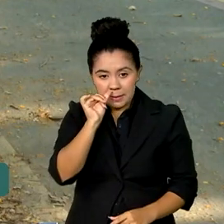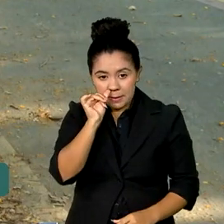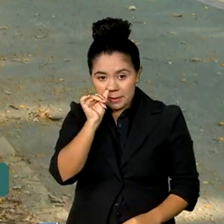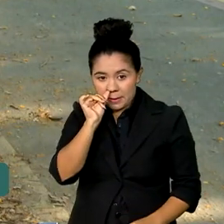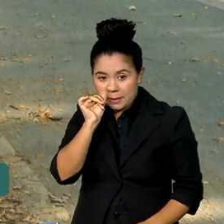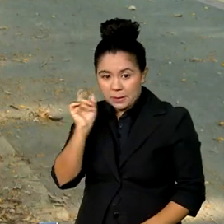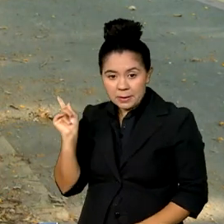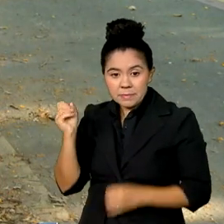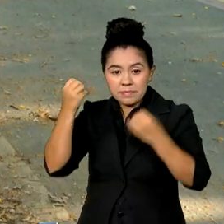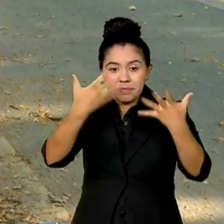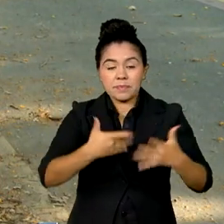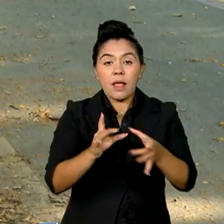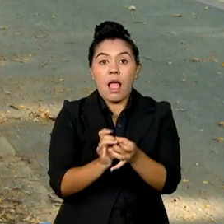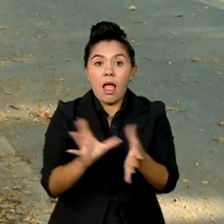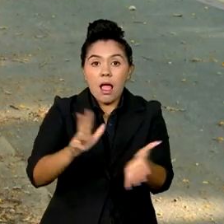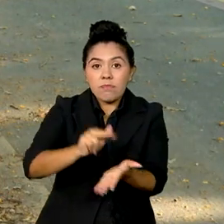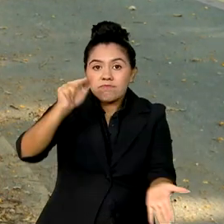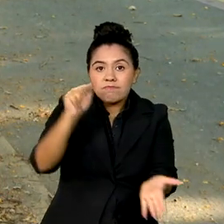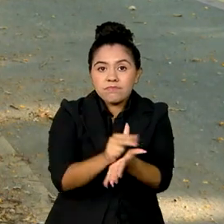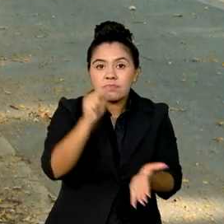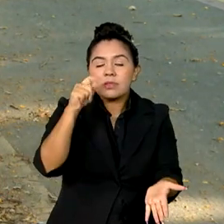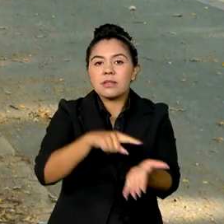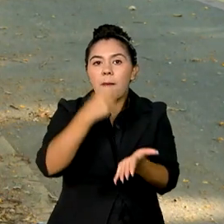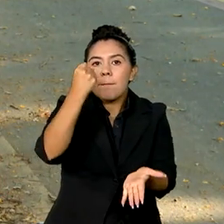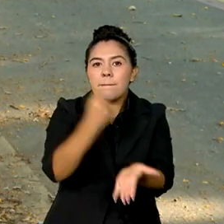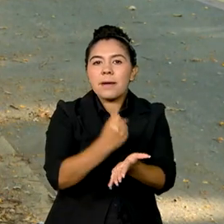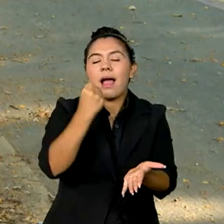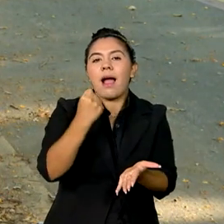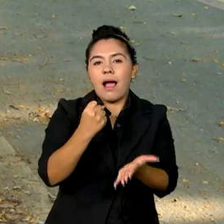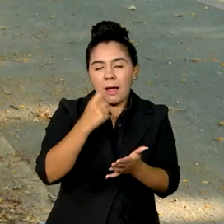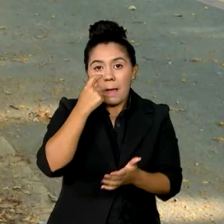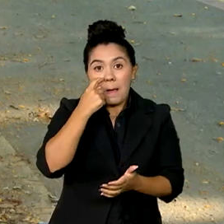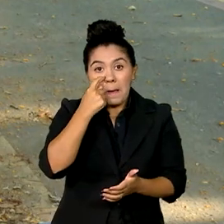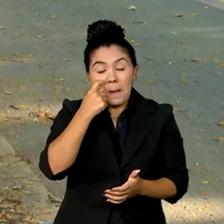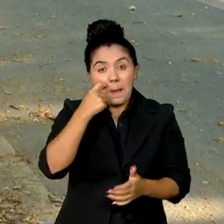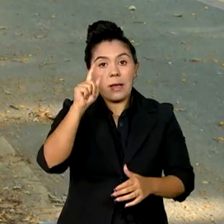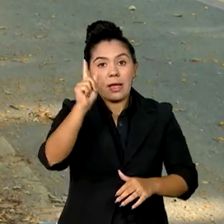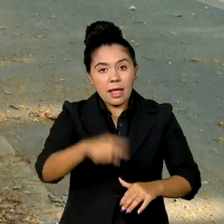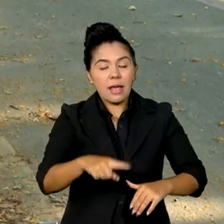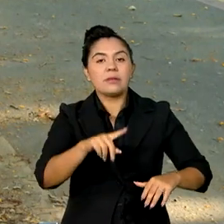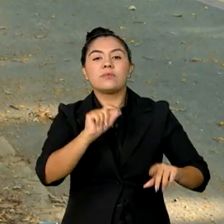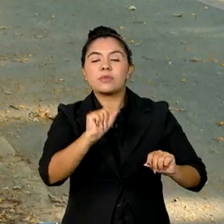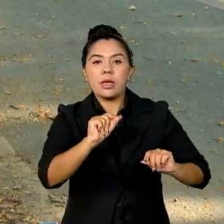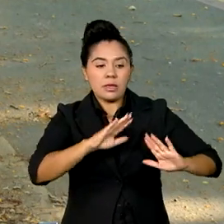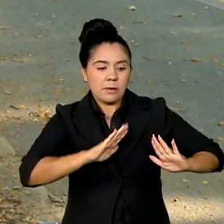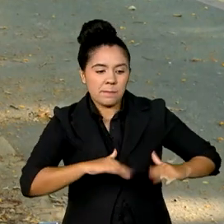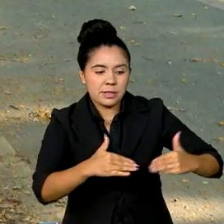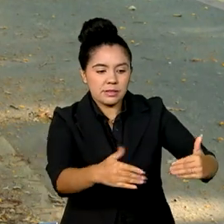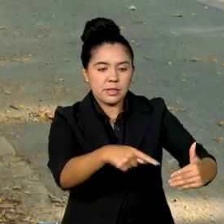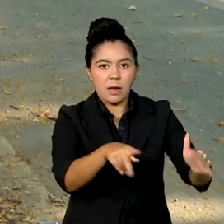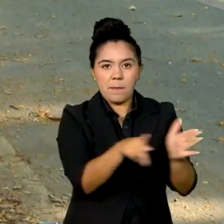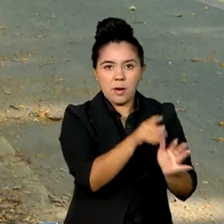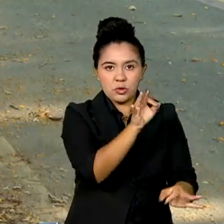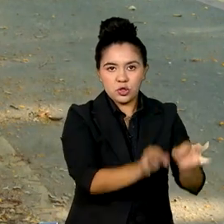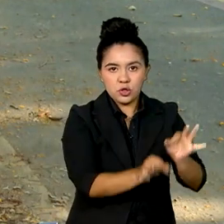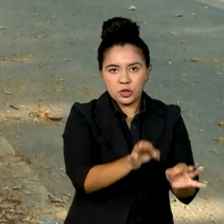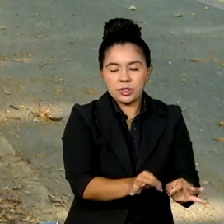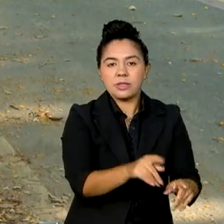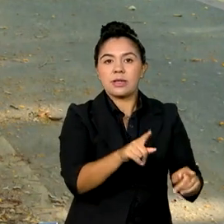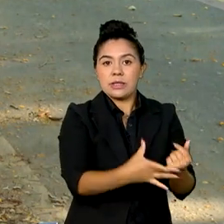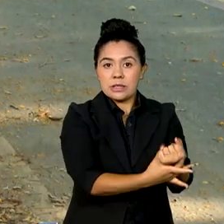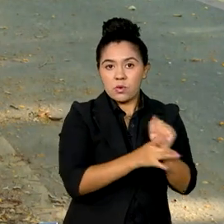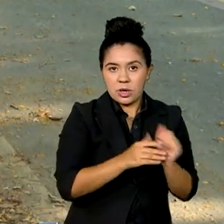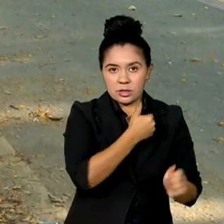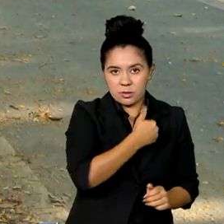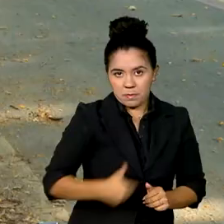A concessão dos vistos de acolhida é fruto de portarias interministeriais firmadas entre os Ministérios da Justiça e Segurança Pública